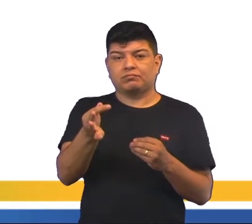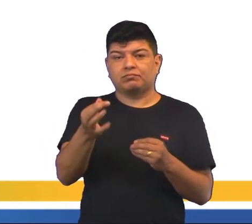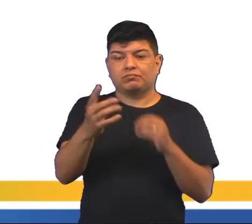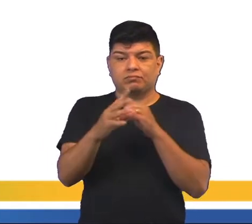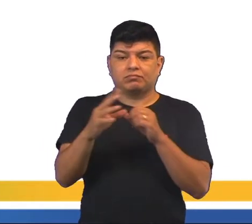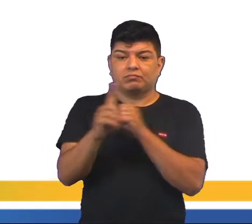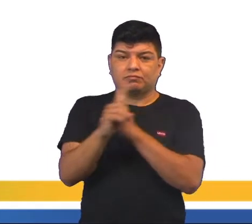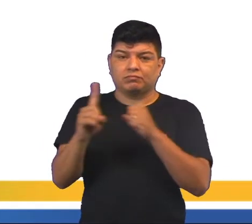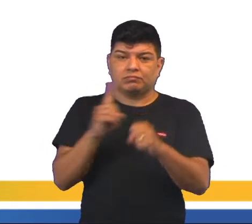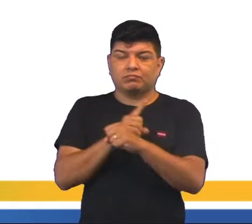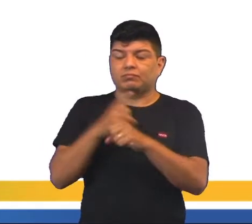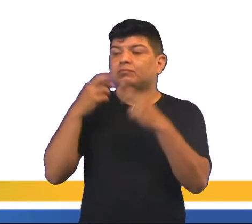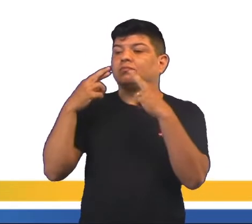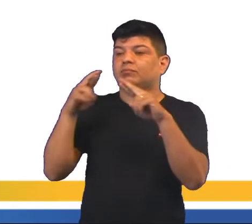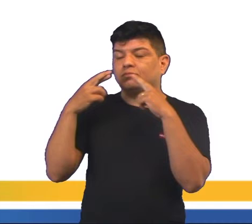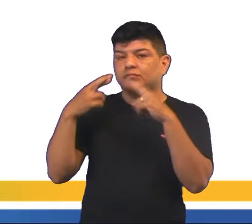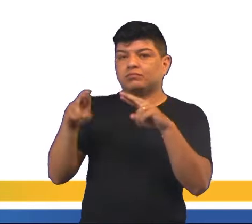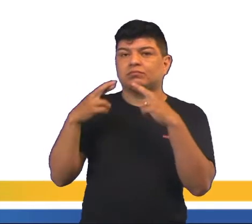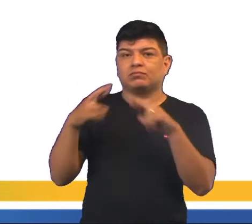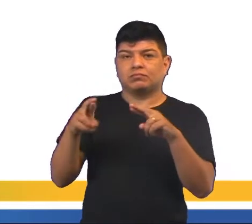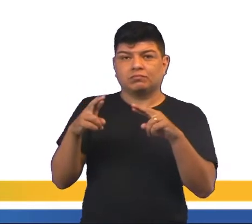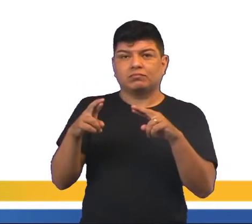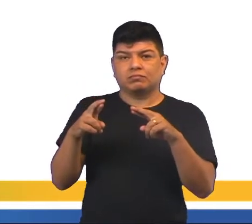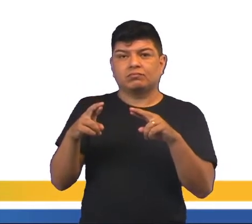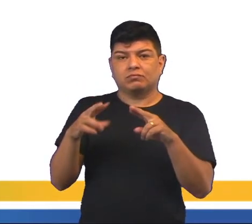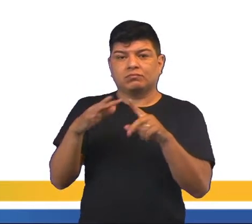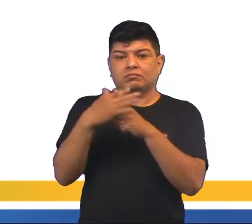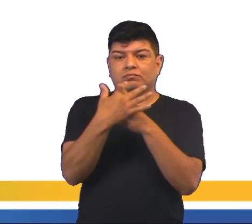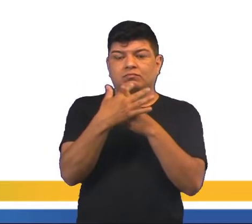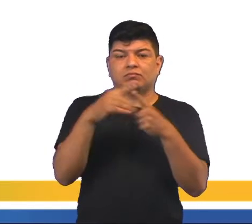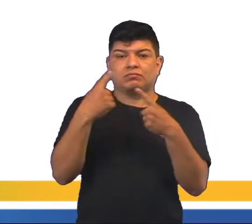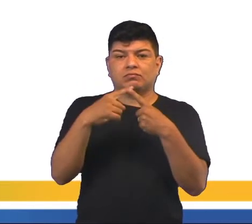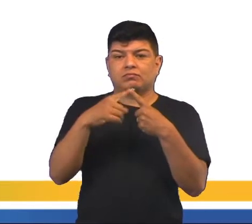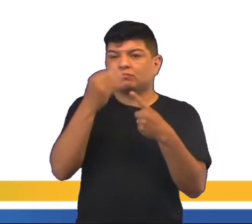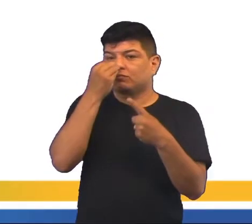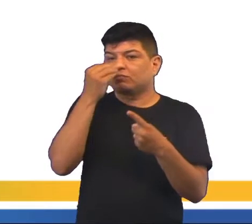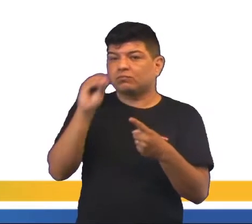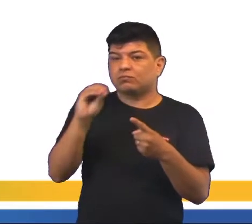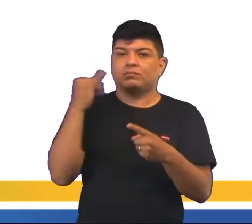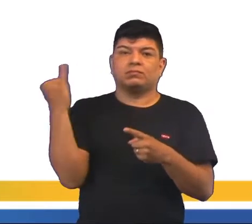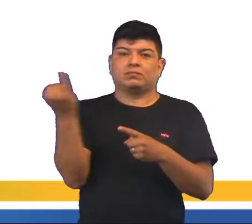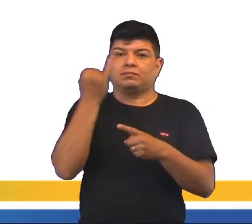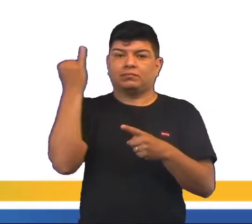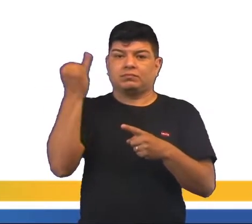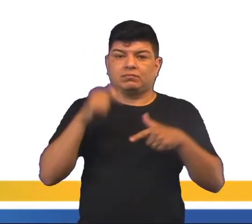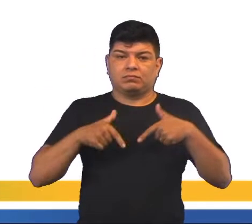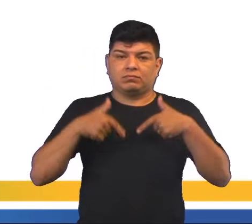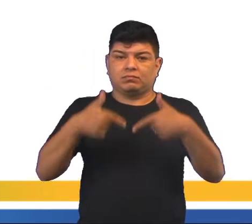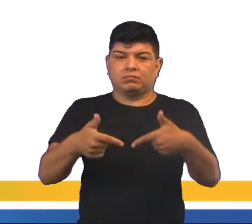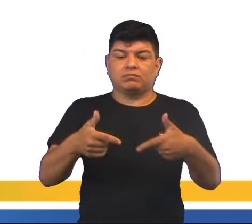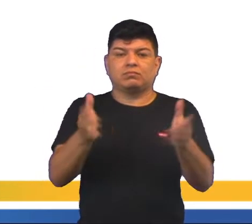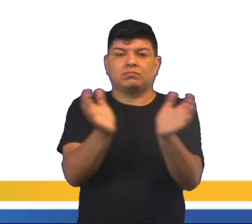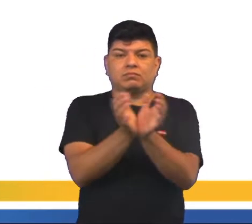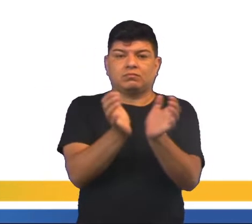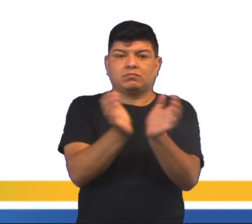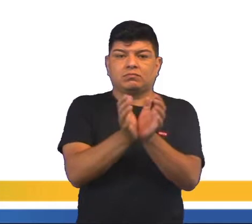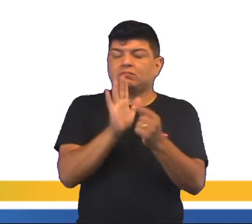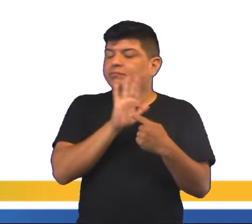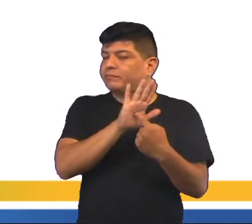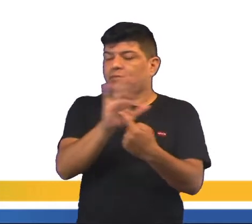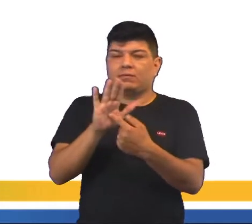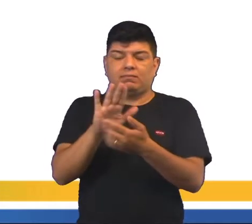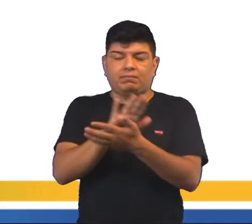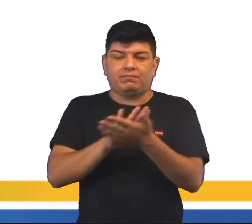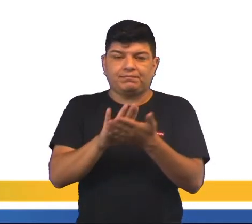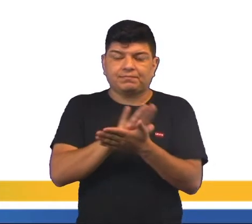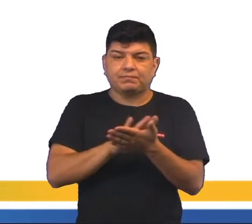Marx e o Engels, né, criticavam nos socialistas utópicos o fato deles ignorarem a importância da luta de classes e de não